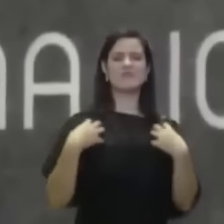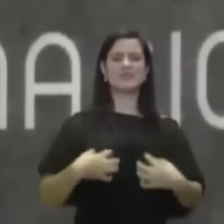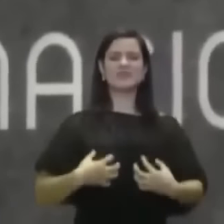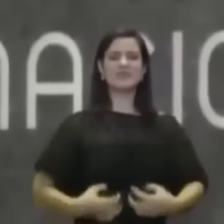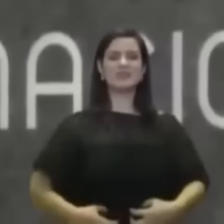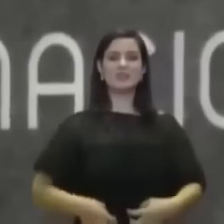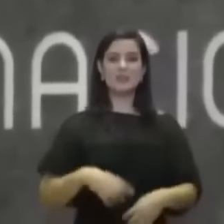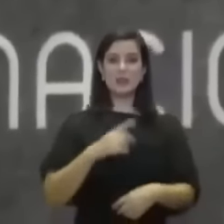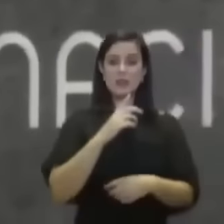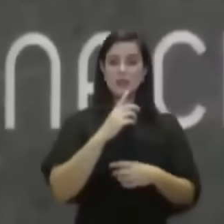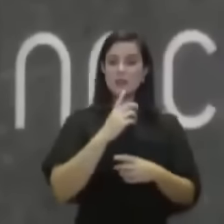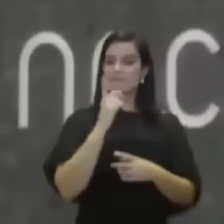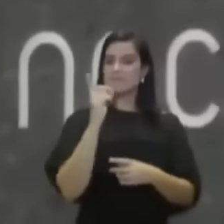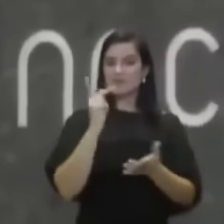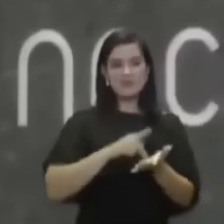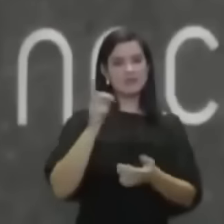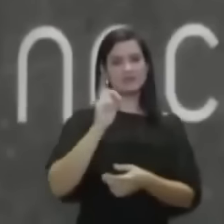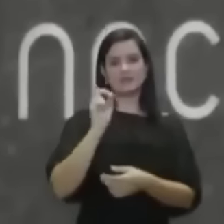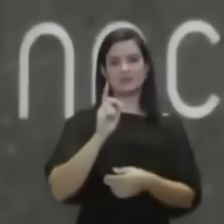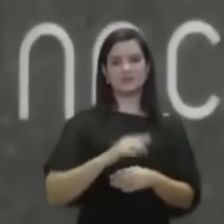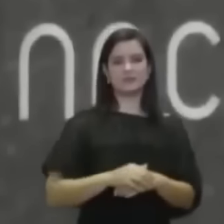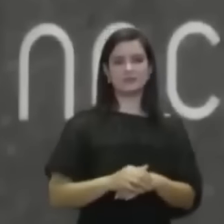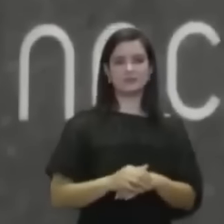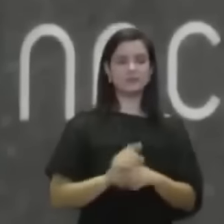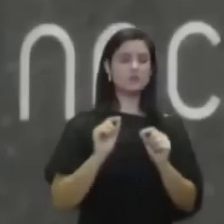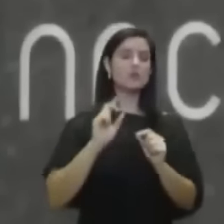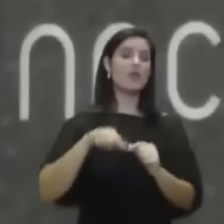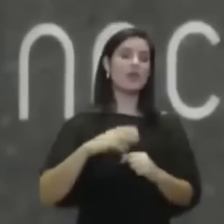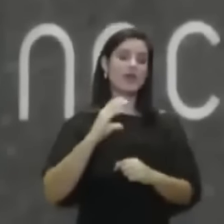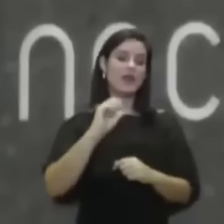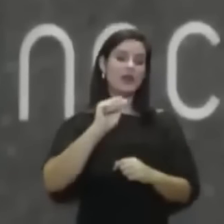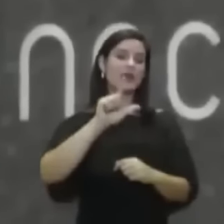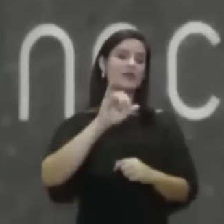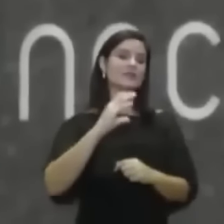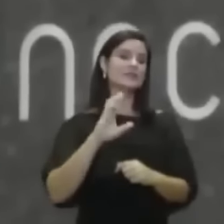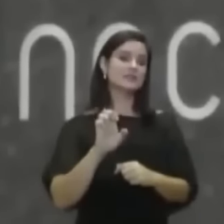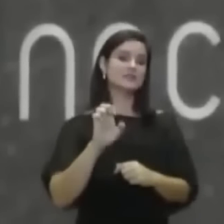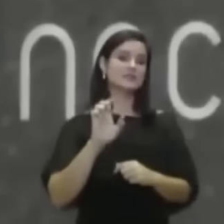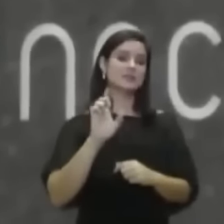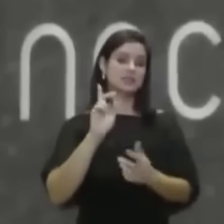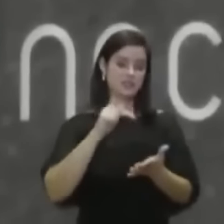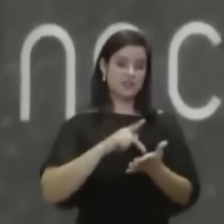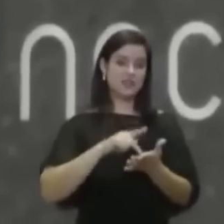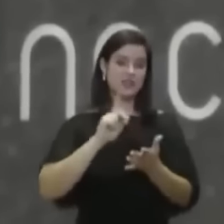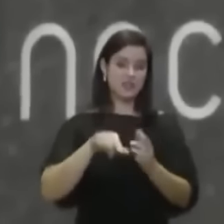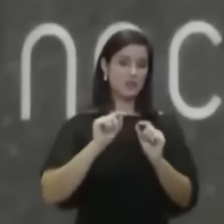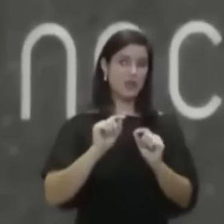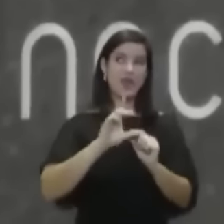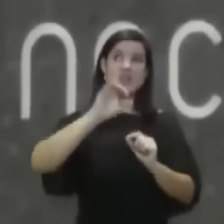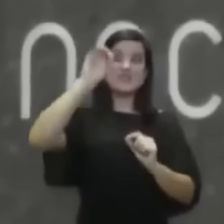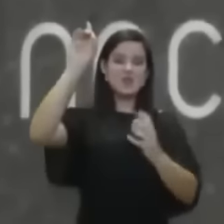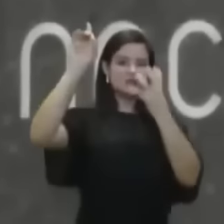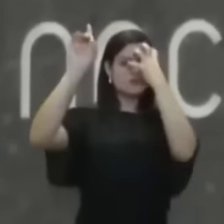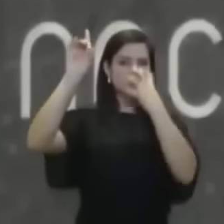vezes não. O que era este cálice? Este cálice era a santa ira de Deus, que